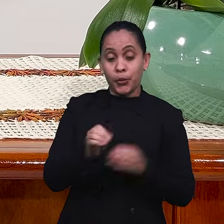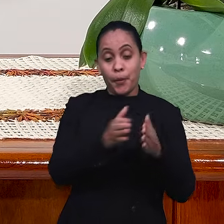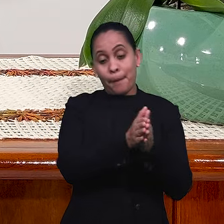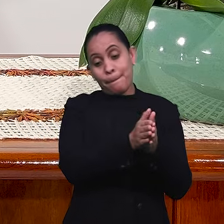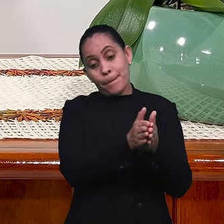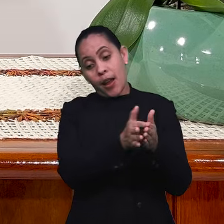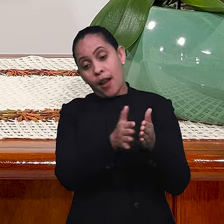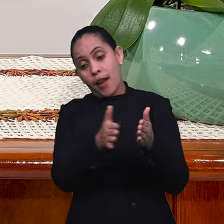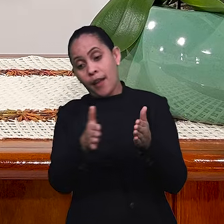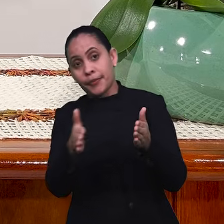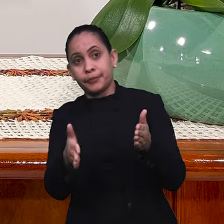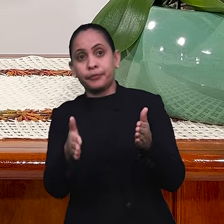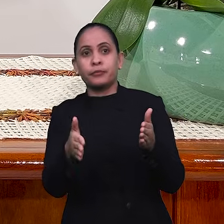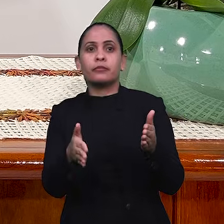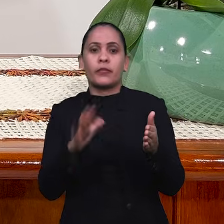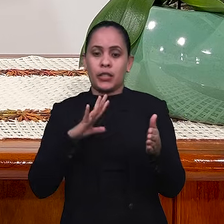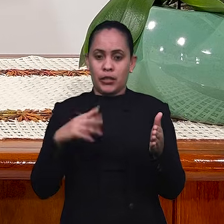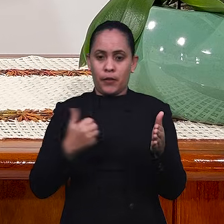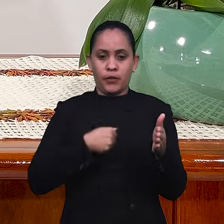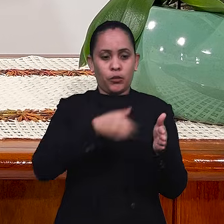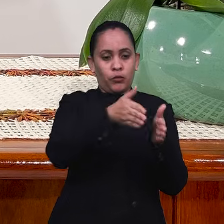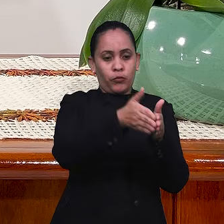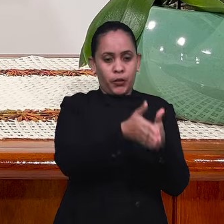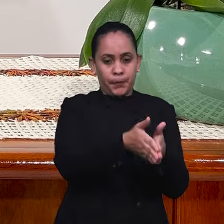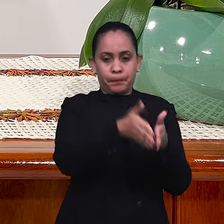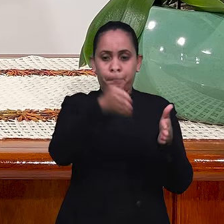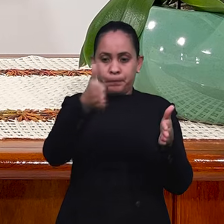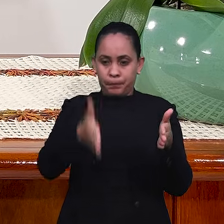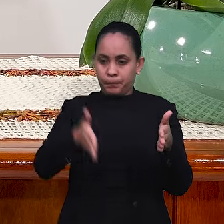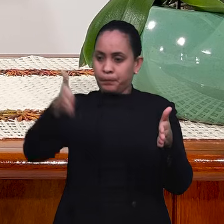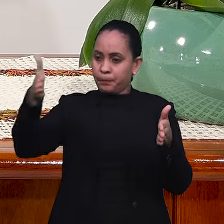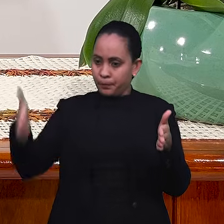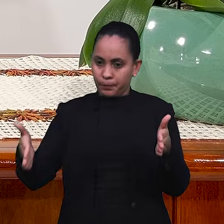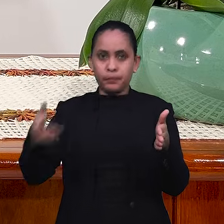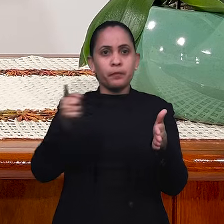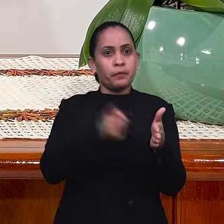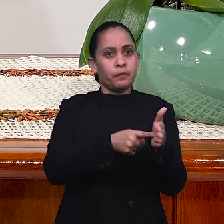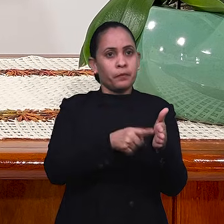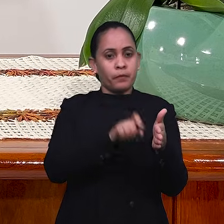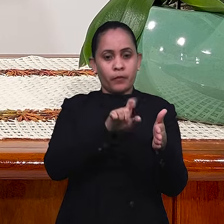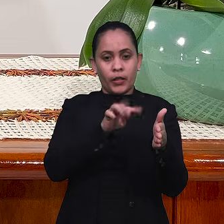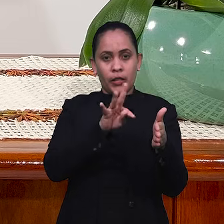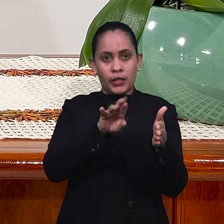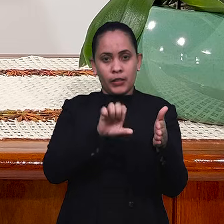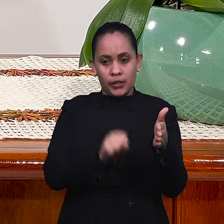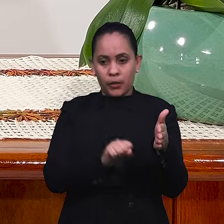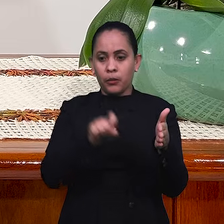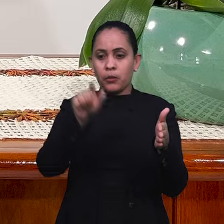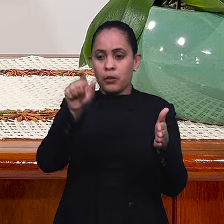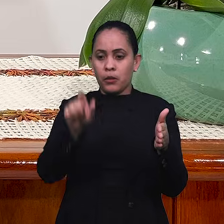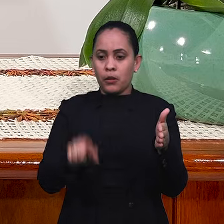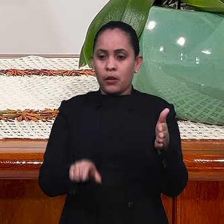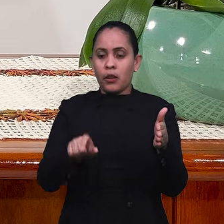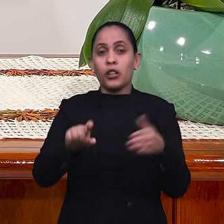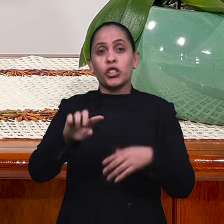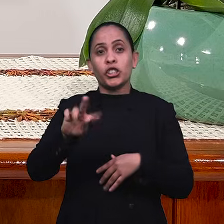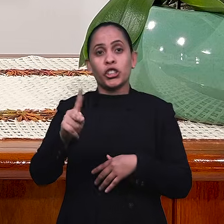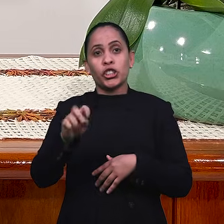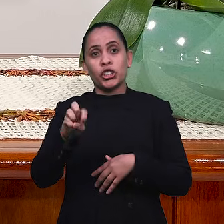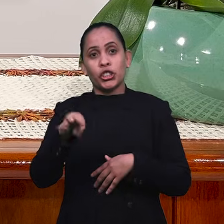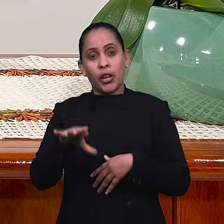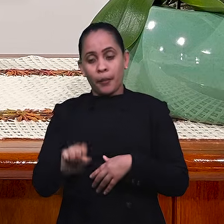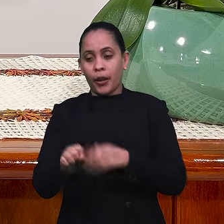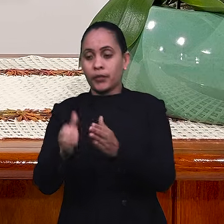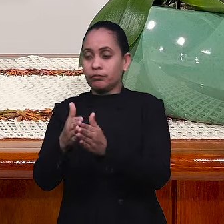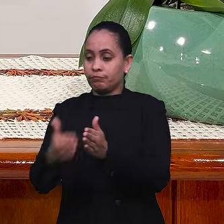está dividida em 3 etapas: a eleição, o chamado e o processo. Então o